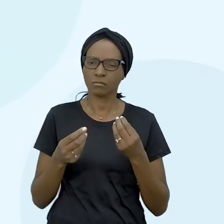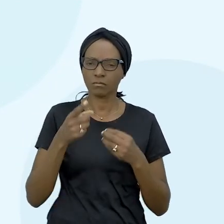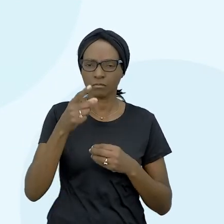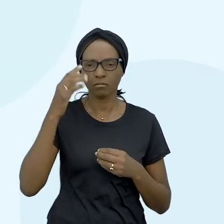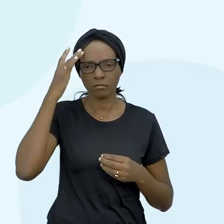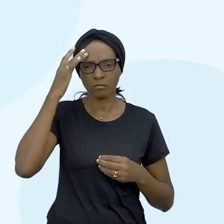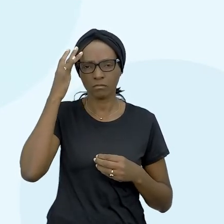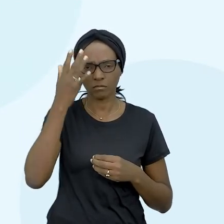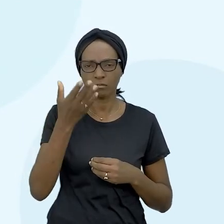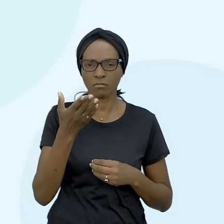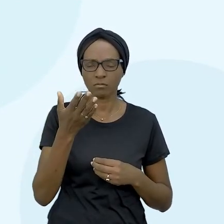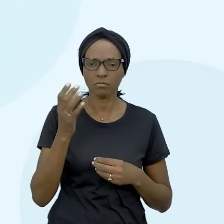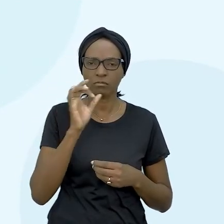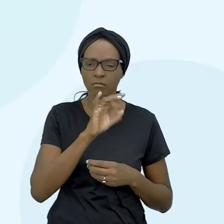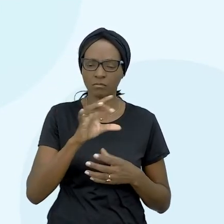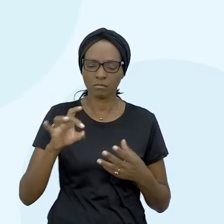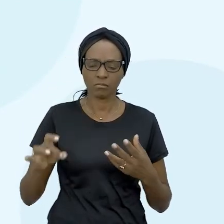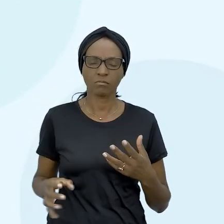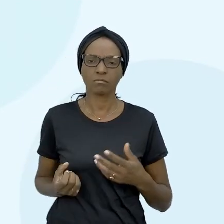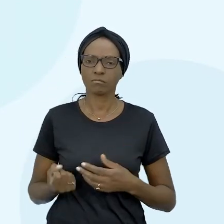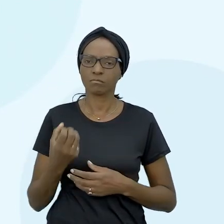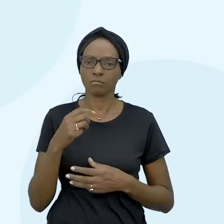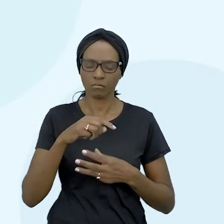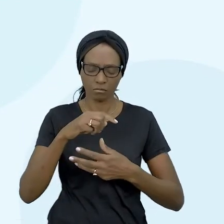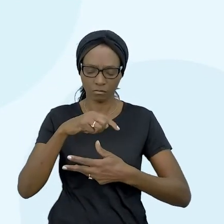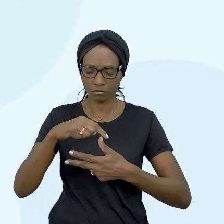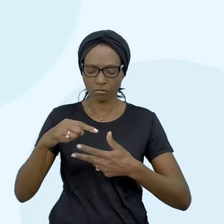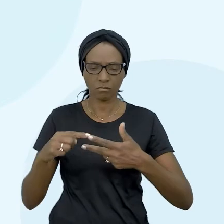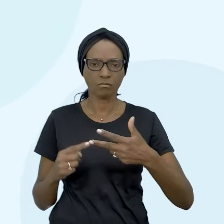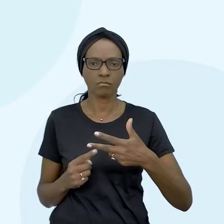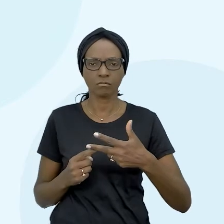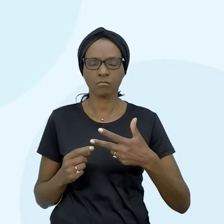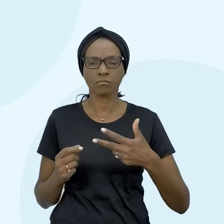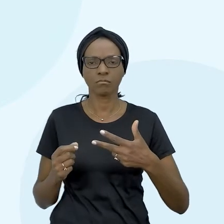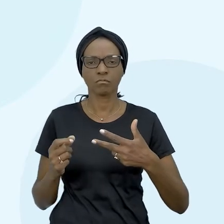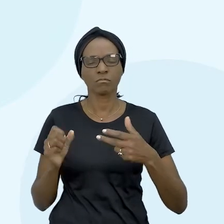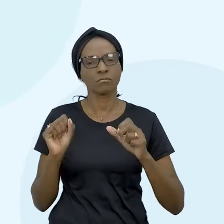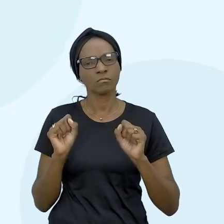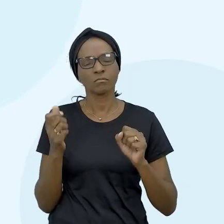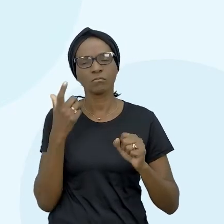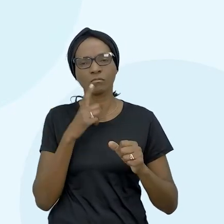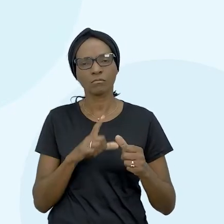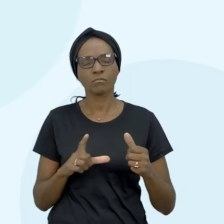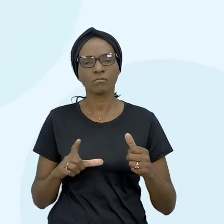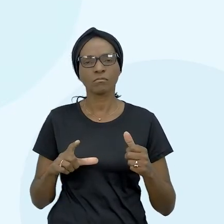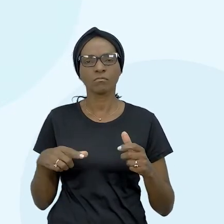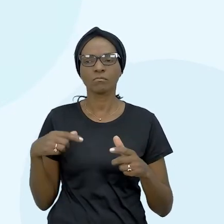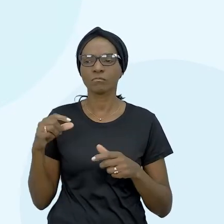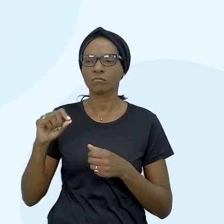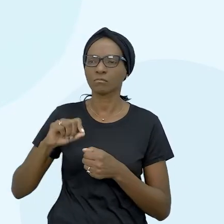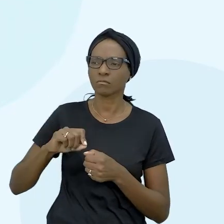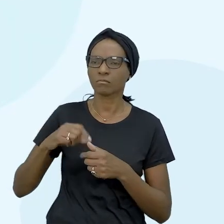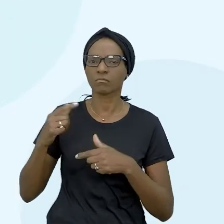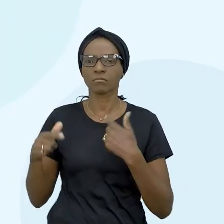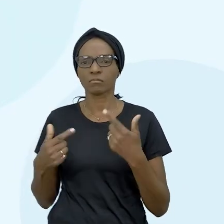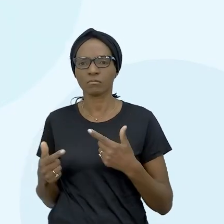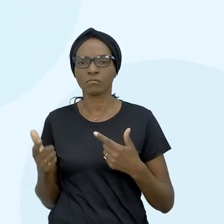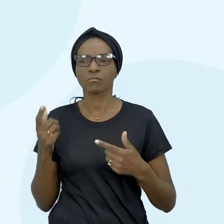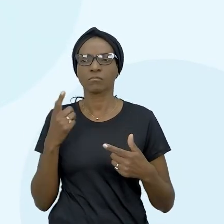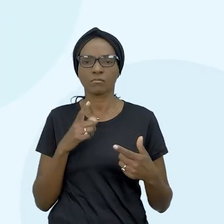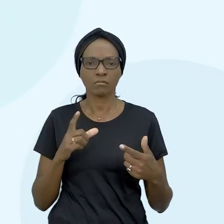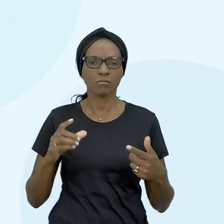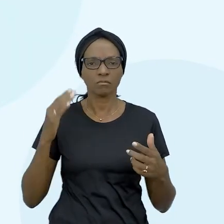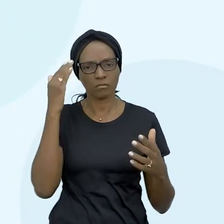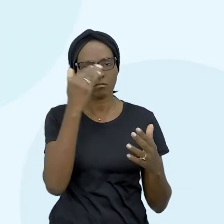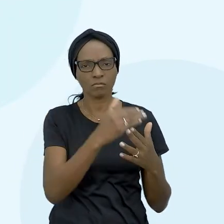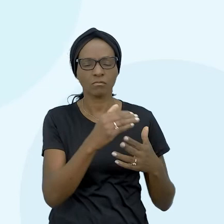acredita que cada um dos 3 poderes pode atuar para alcançá-los? Pensando dentro aí das suas atribuições, das